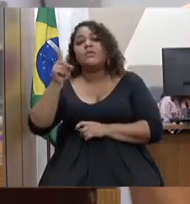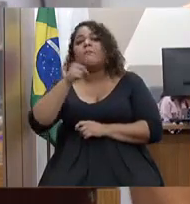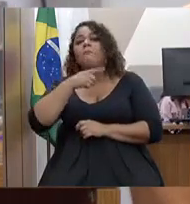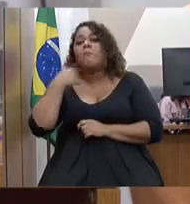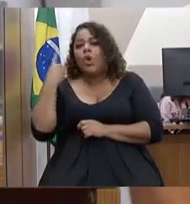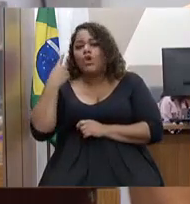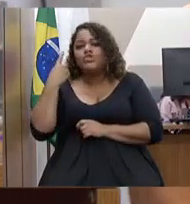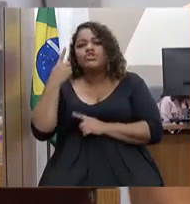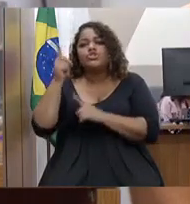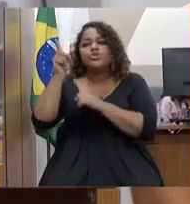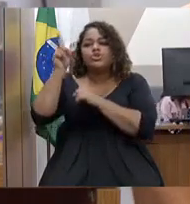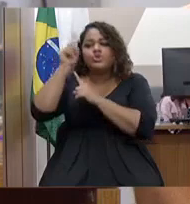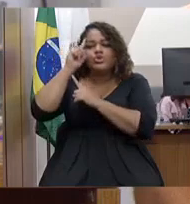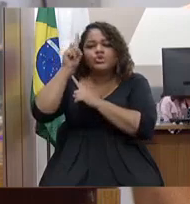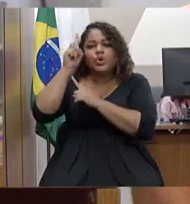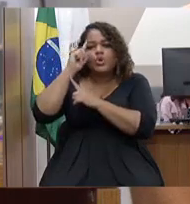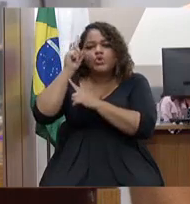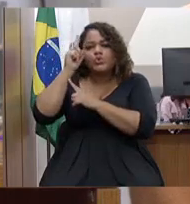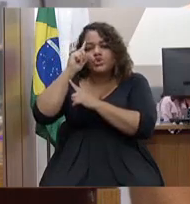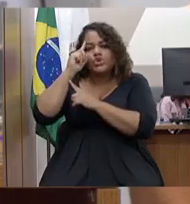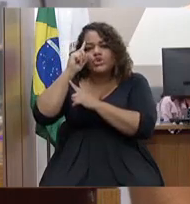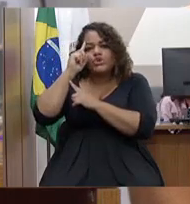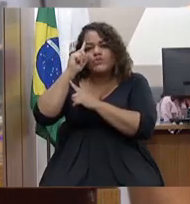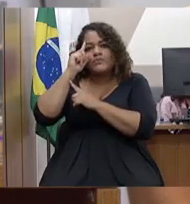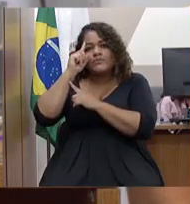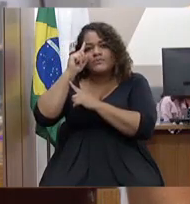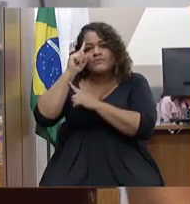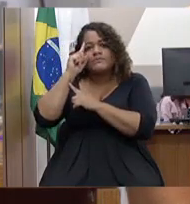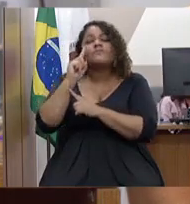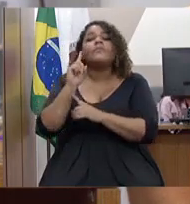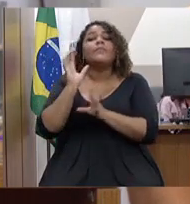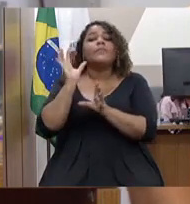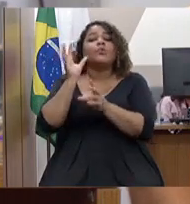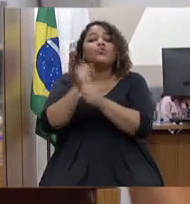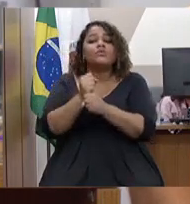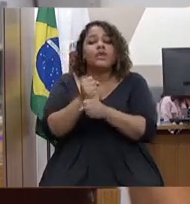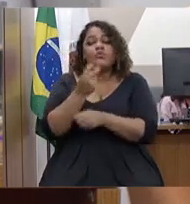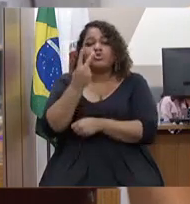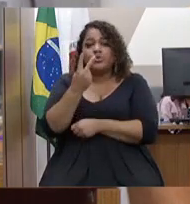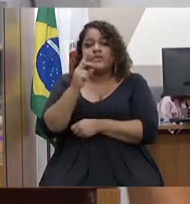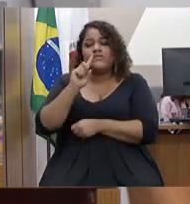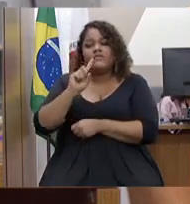dia num total de 2,3 milhões